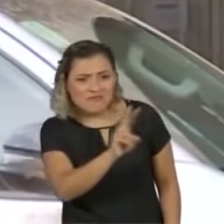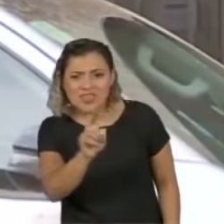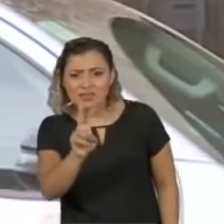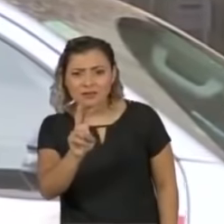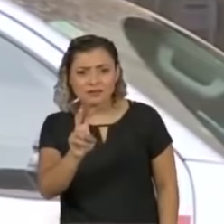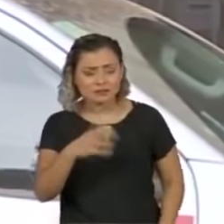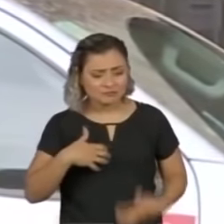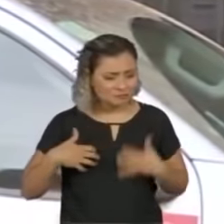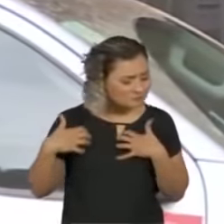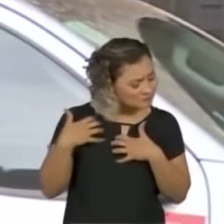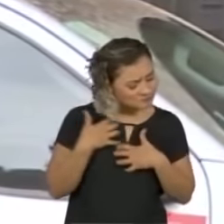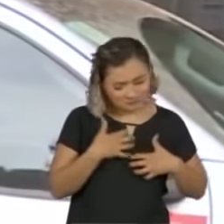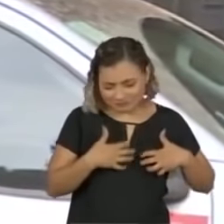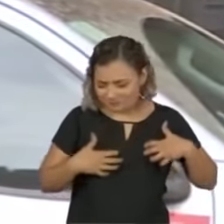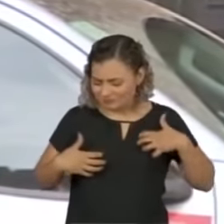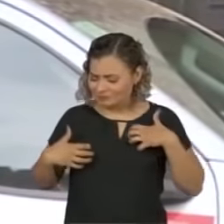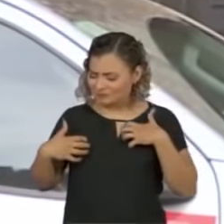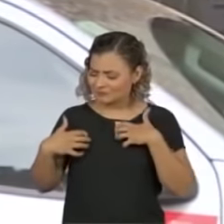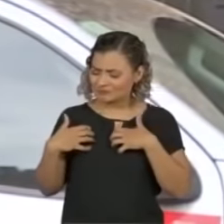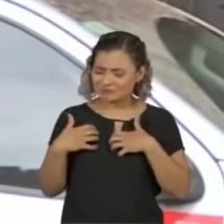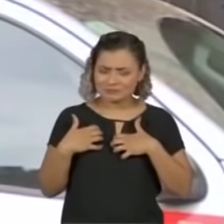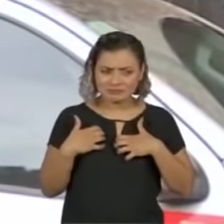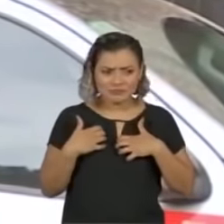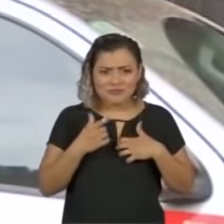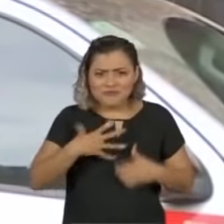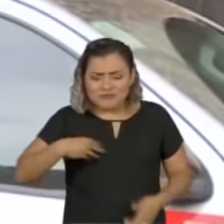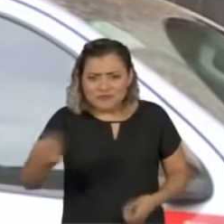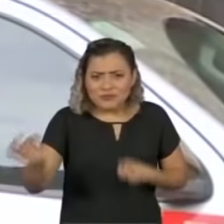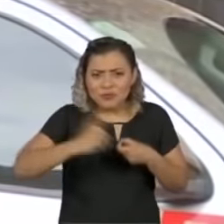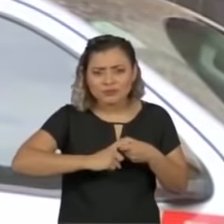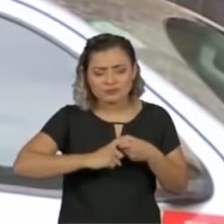saber se o filho vai voltar.